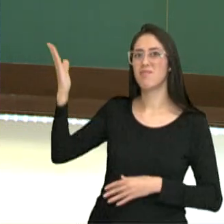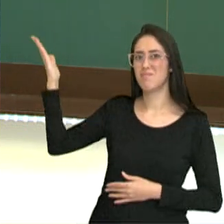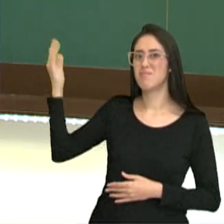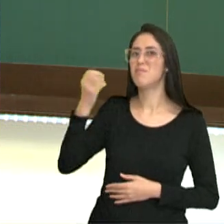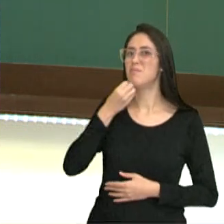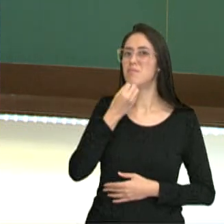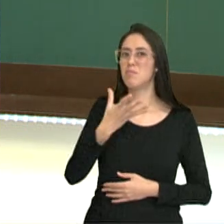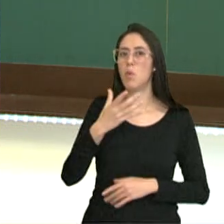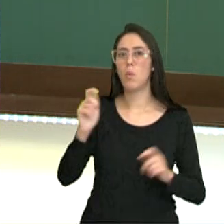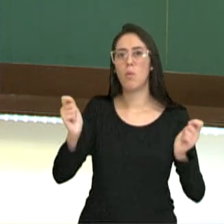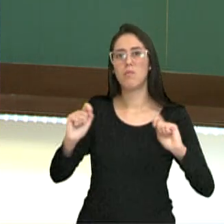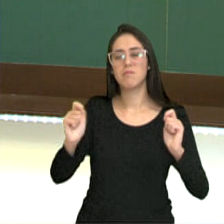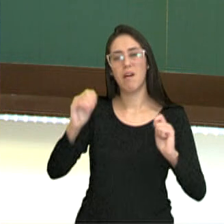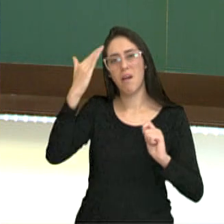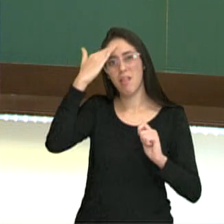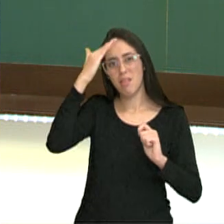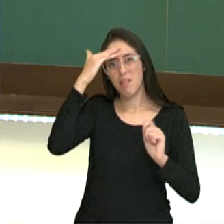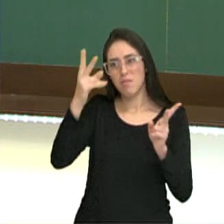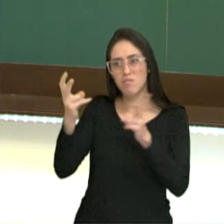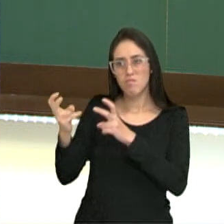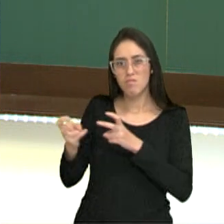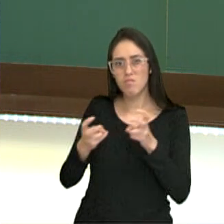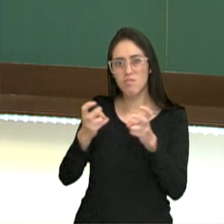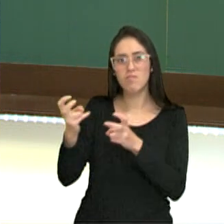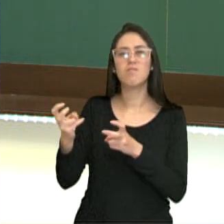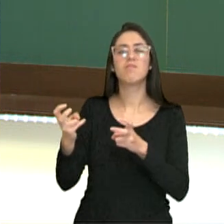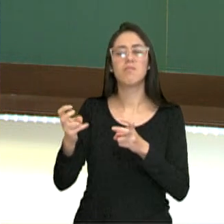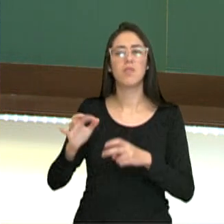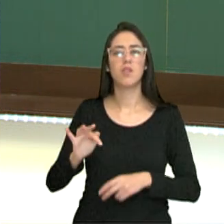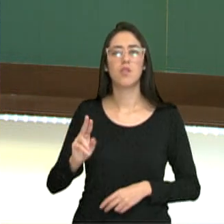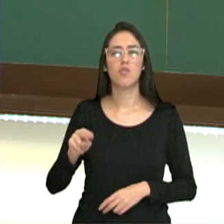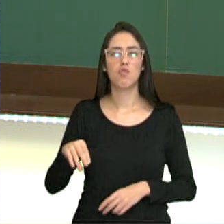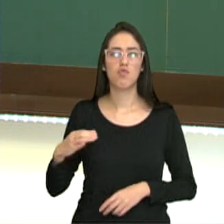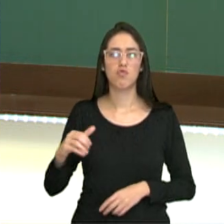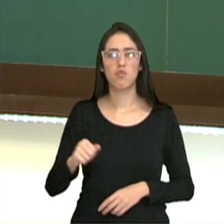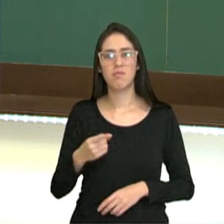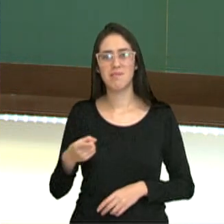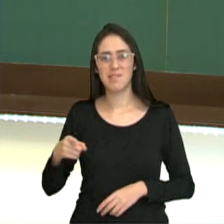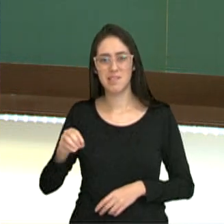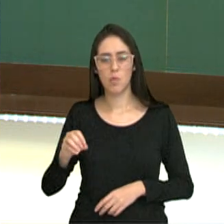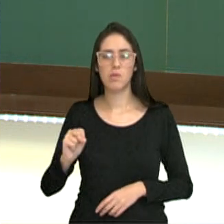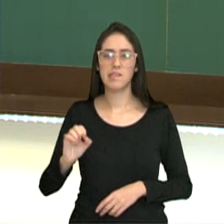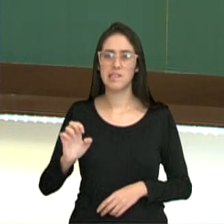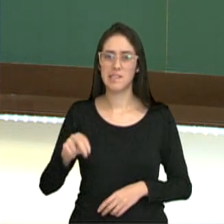gente consegue identificar então a função seno com